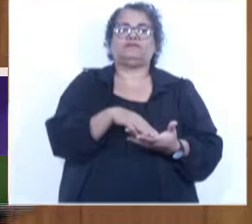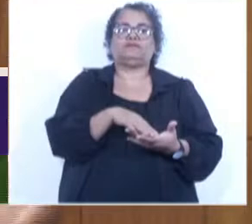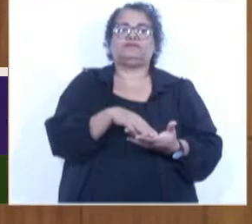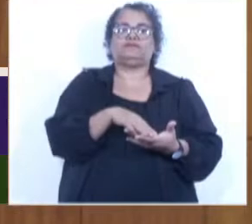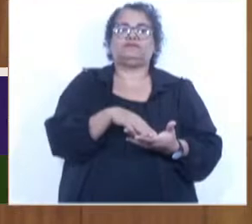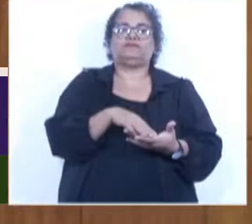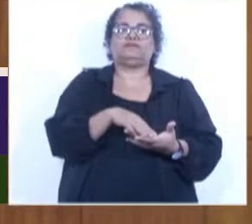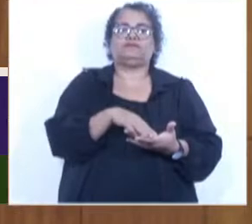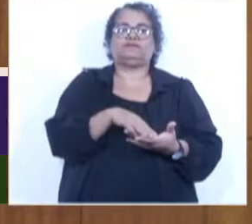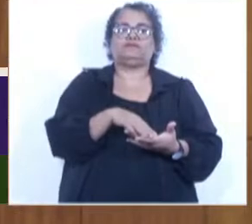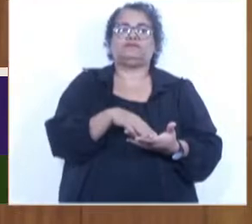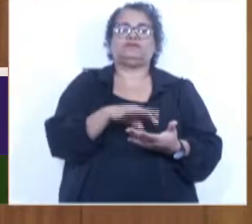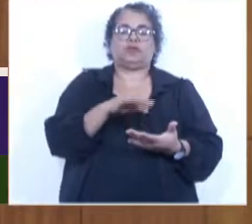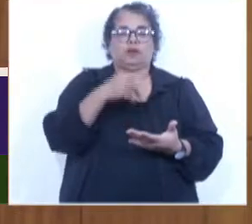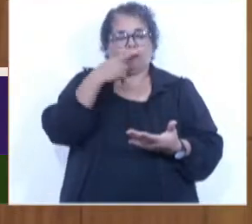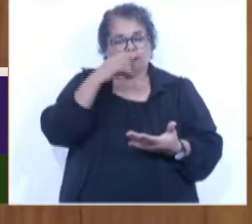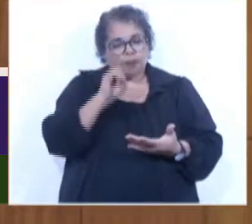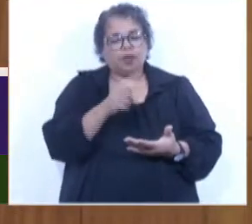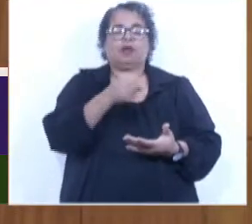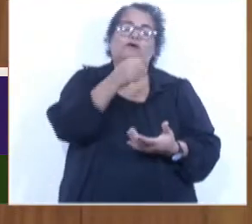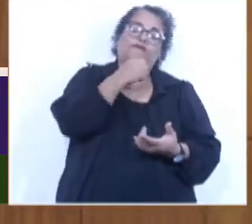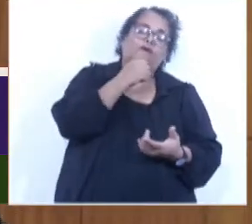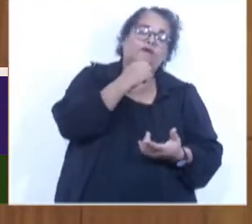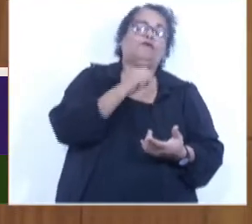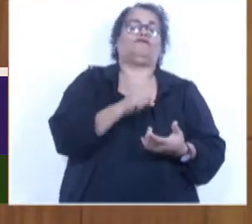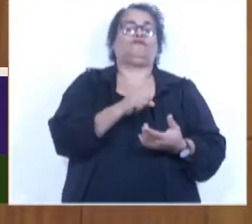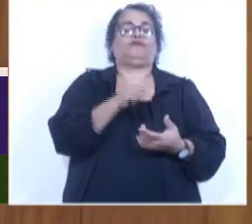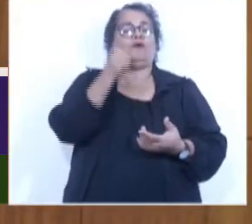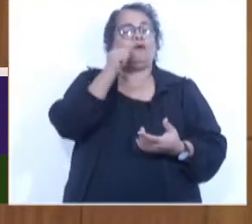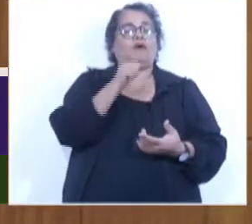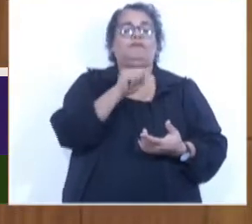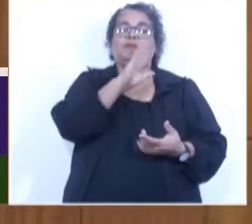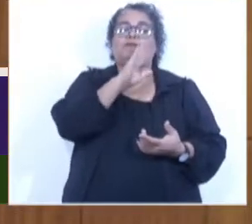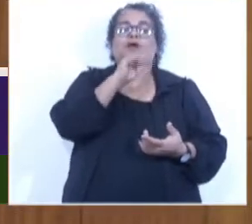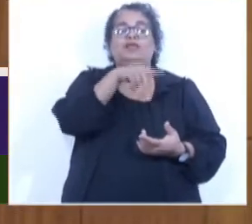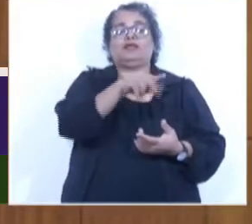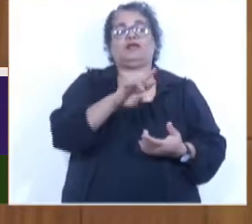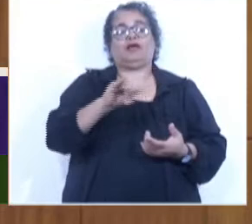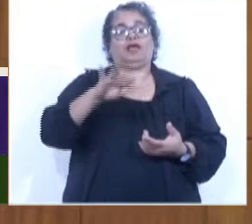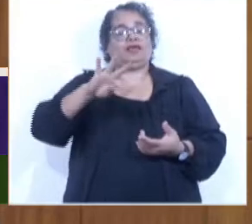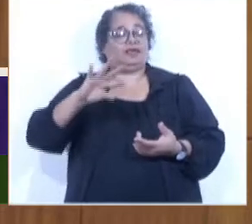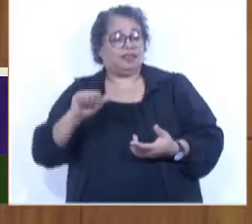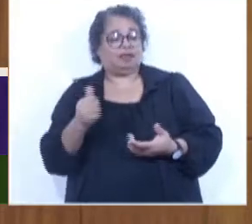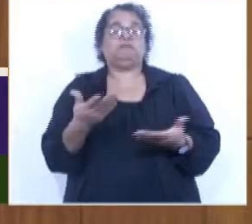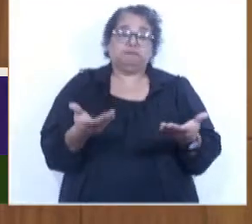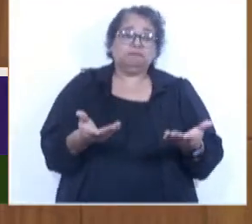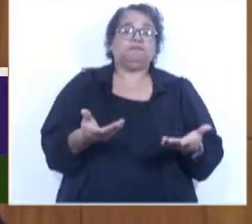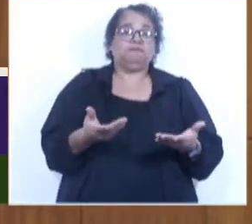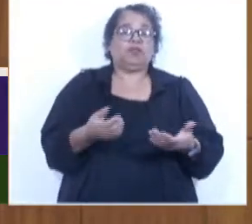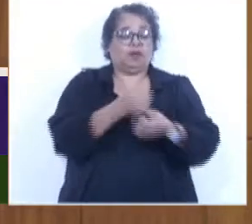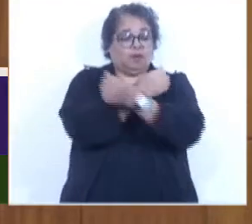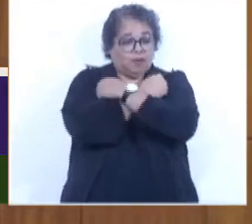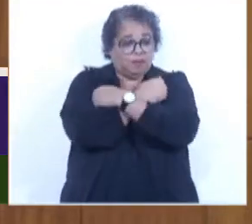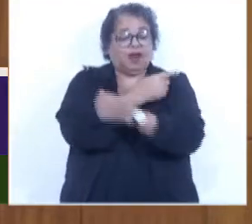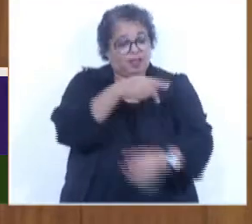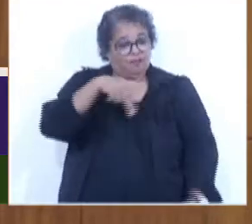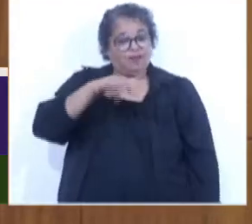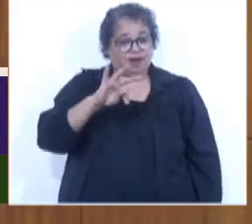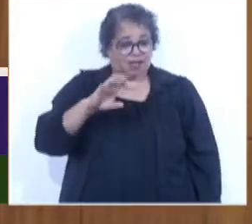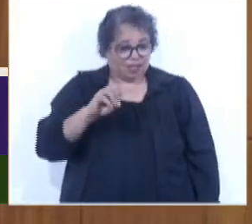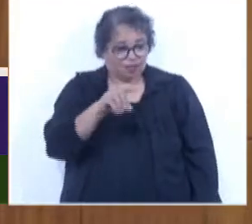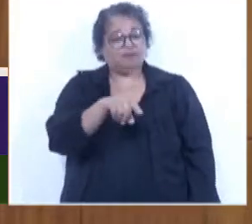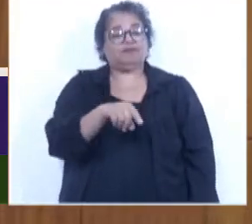dos Pais né dos avós da Rita mãe dele enfim um abraço Netinho sucesso